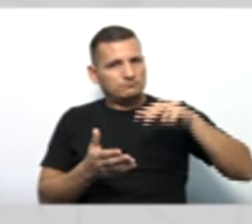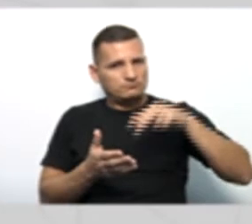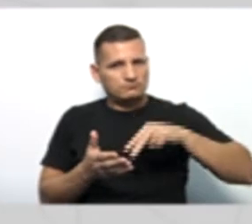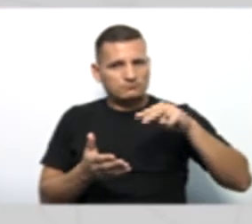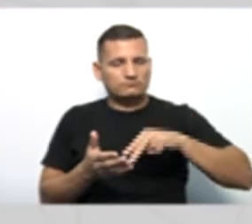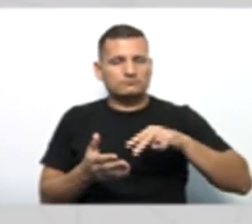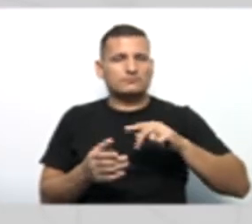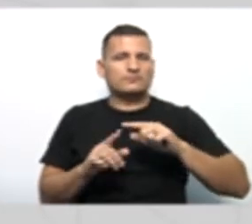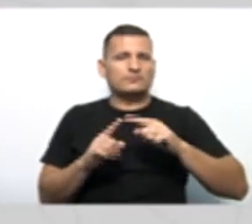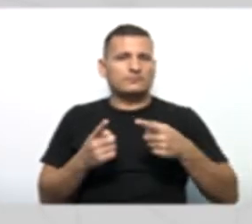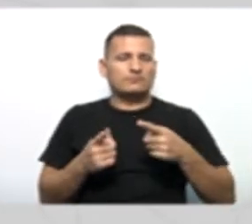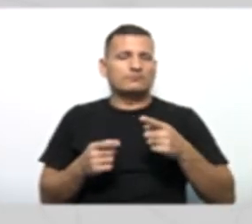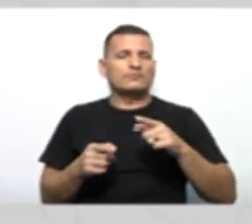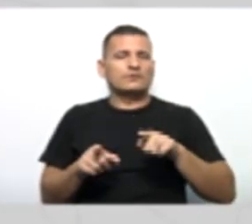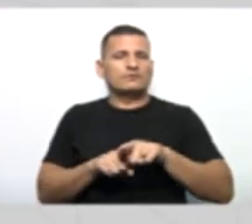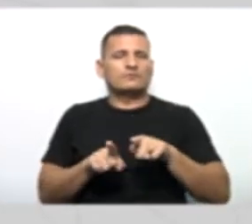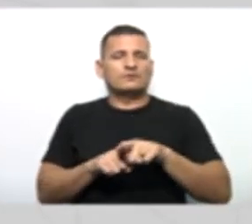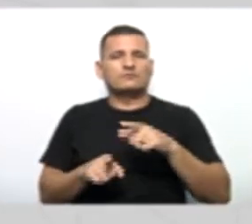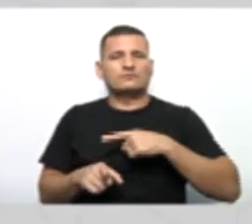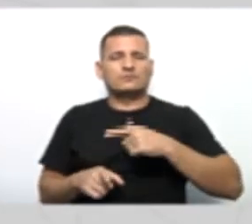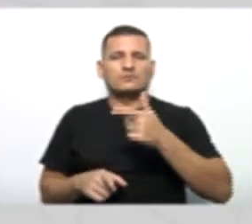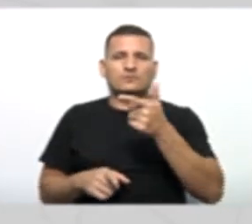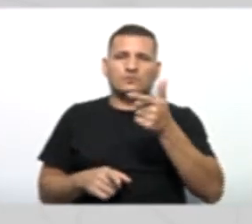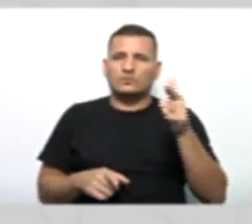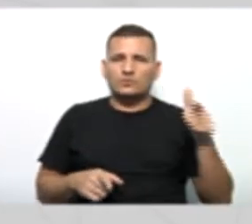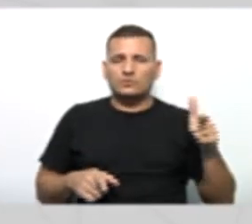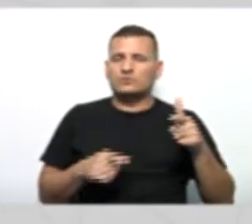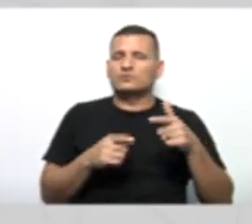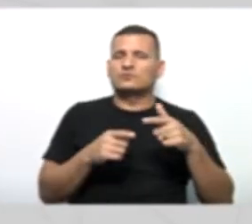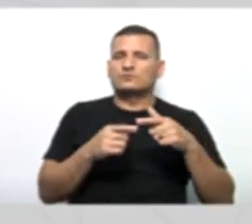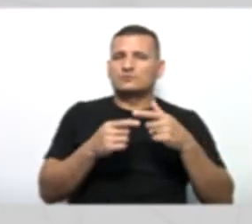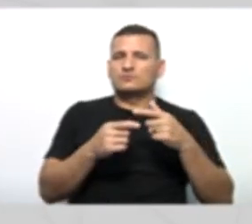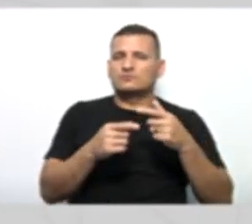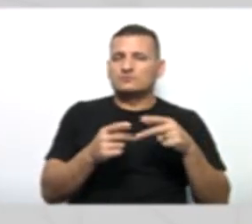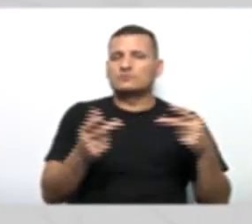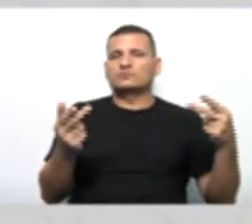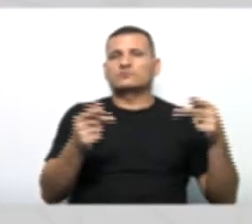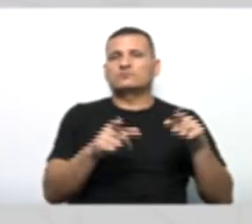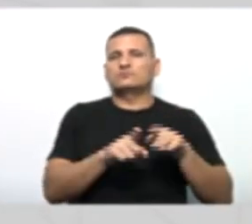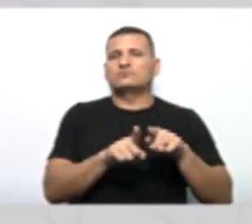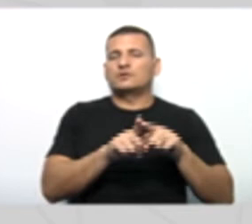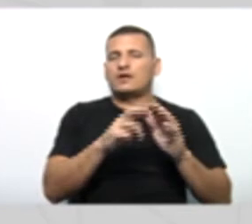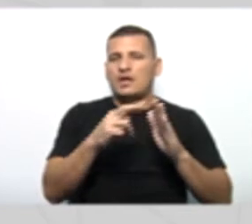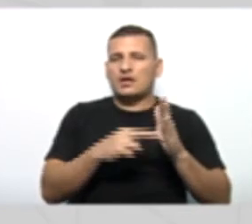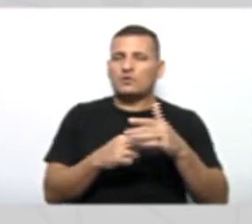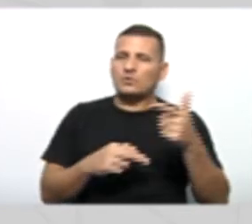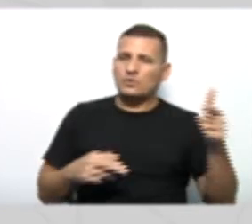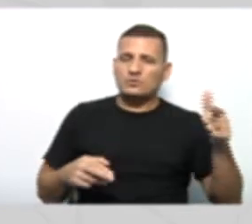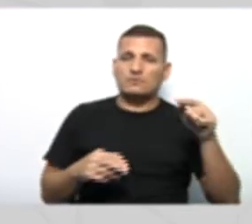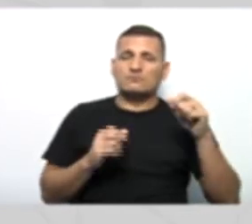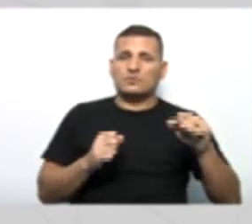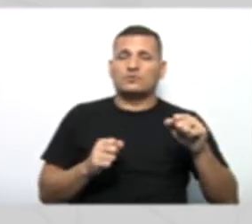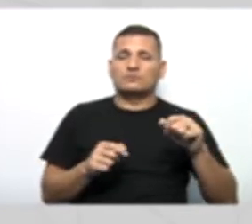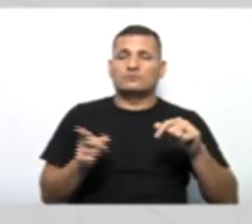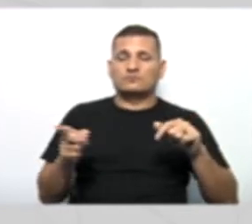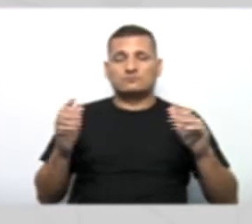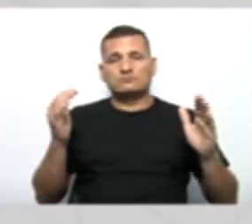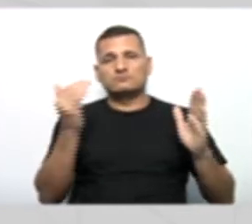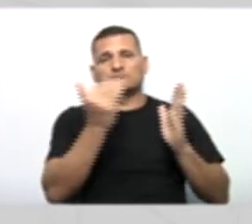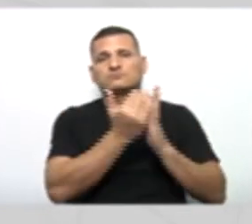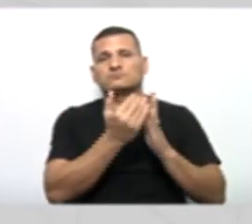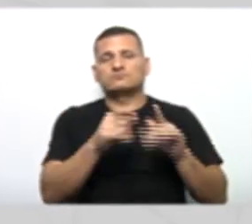mas que existam outros fatores é que possam de fato é conduzir a conduta